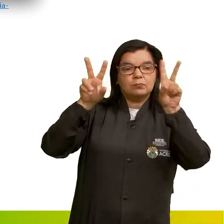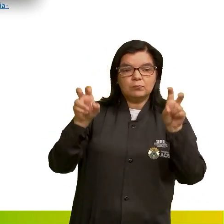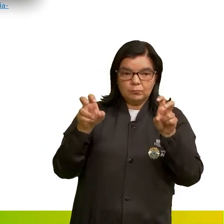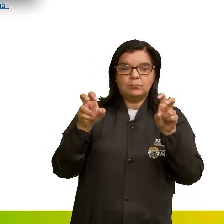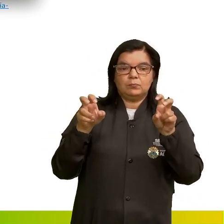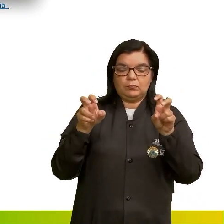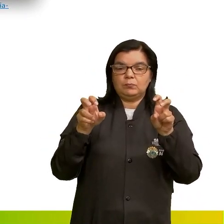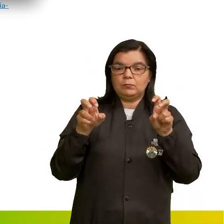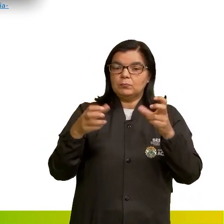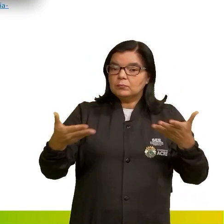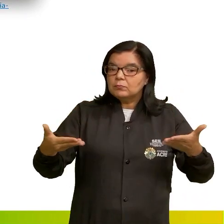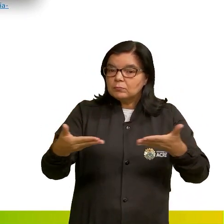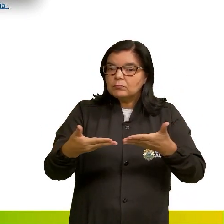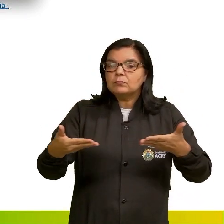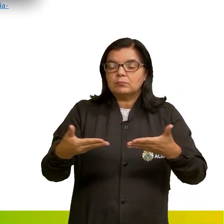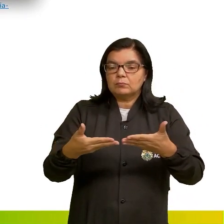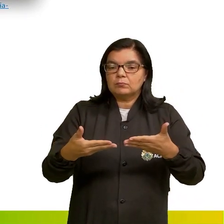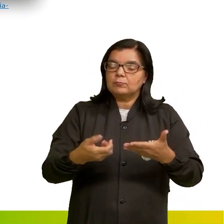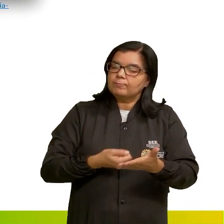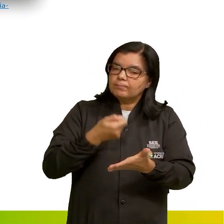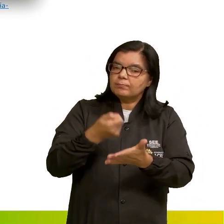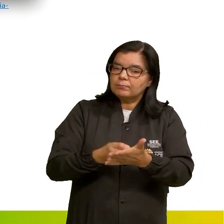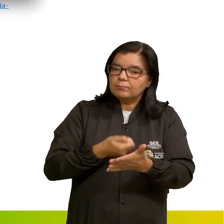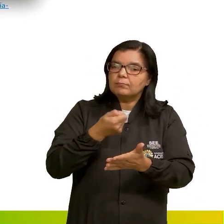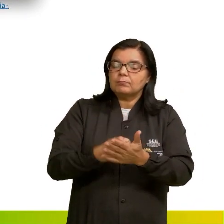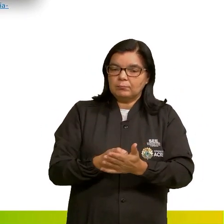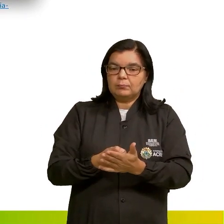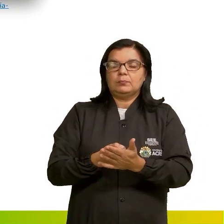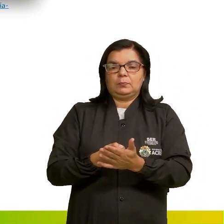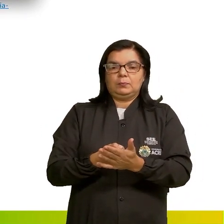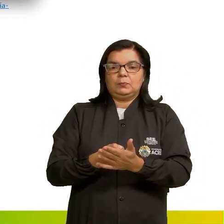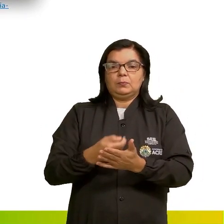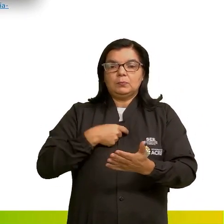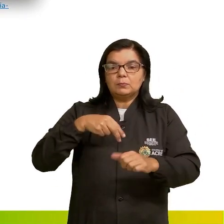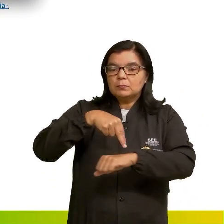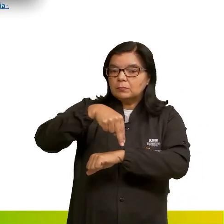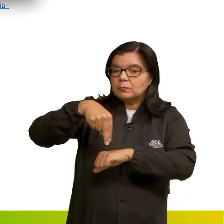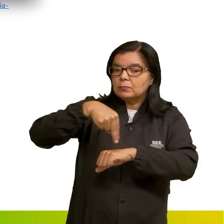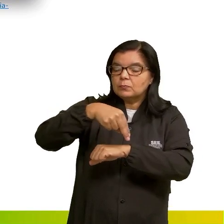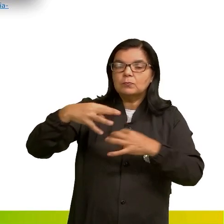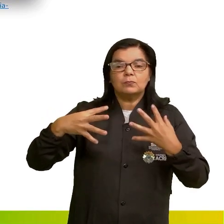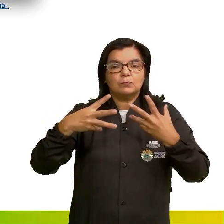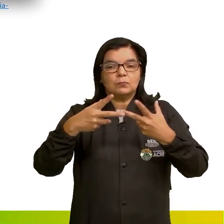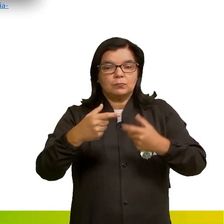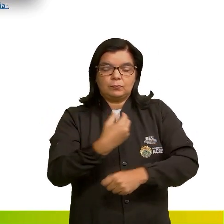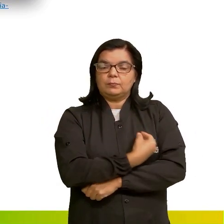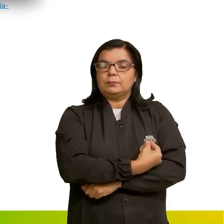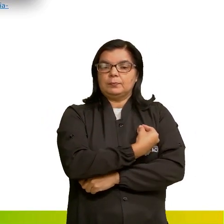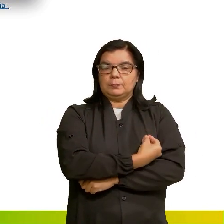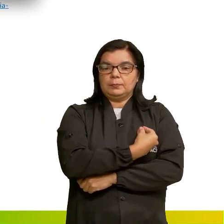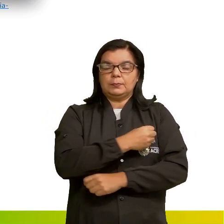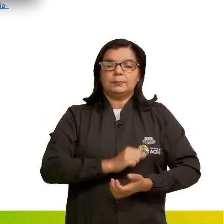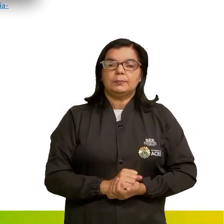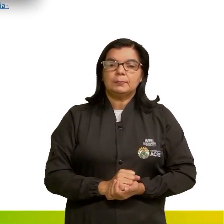muito atual, muito pertinente em relação às nações até então existentes. E a atuação